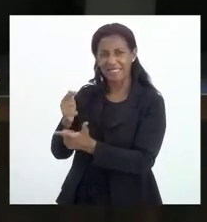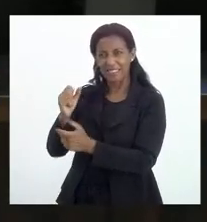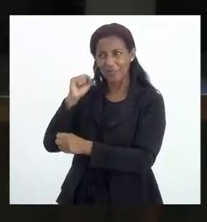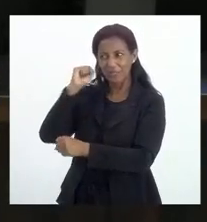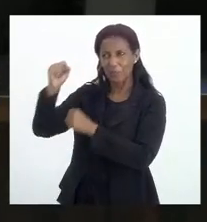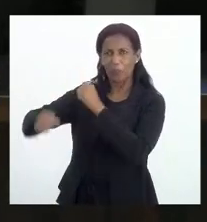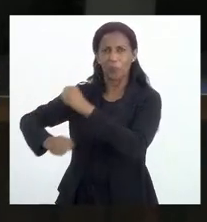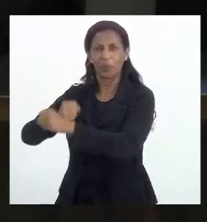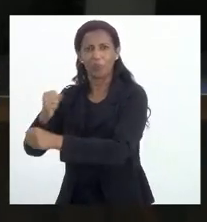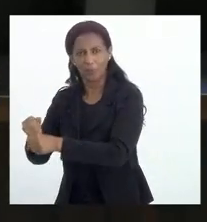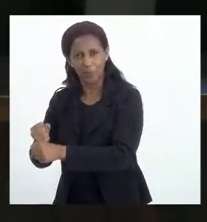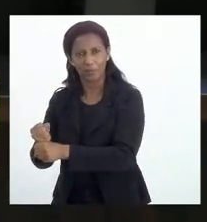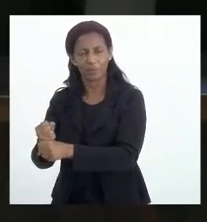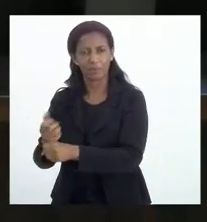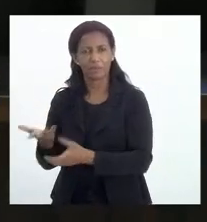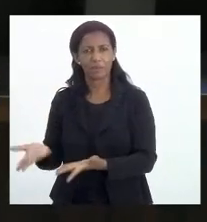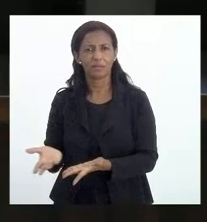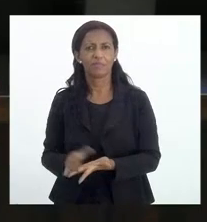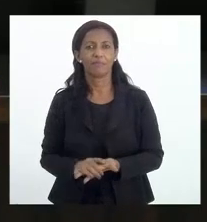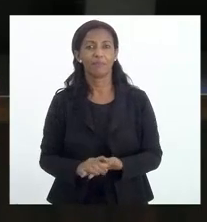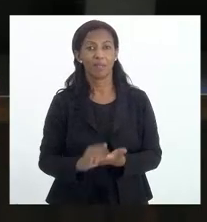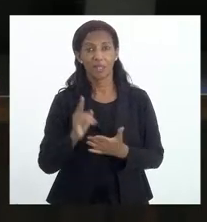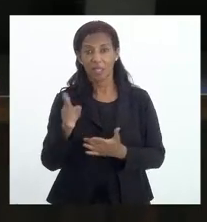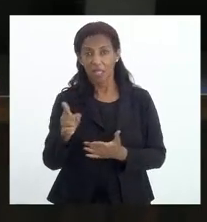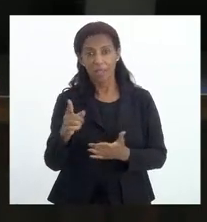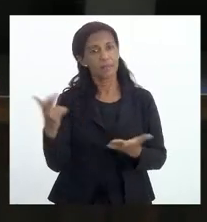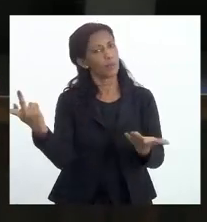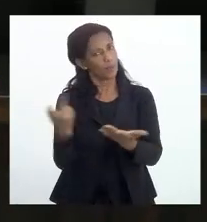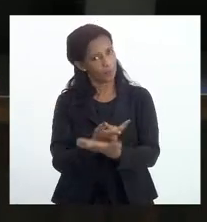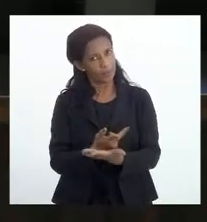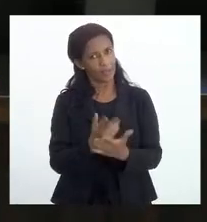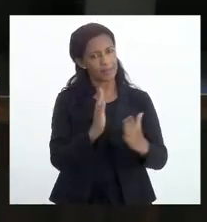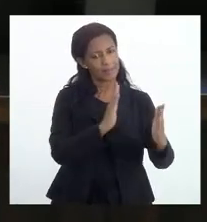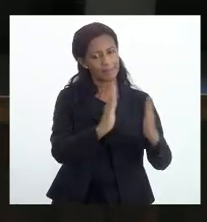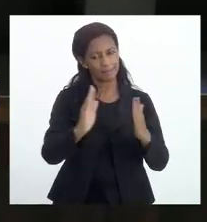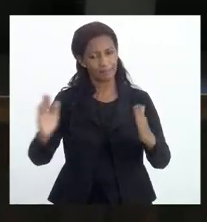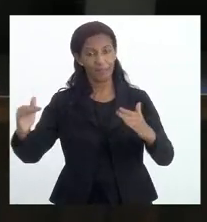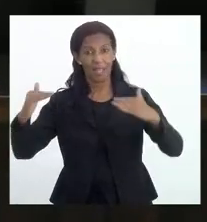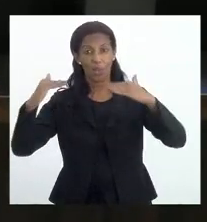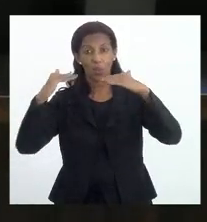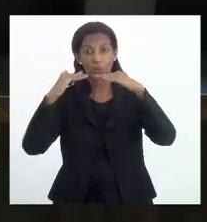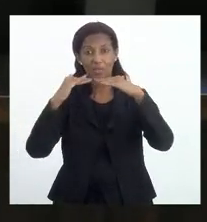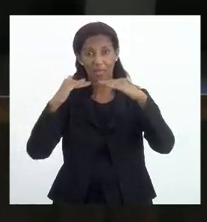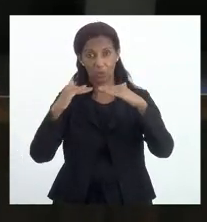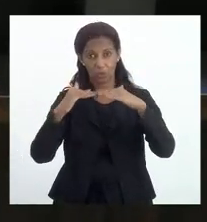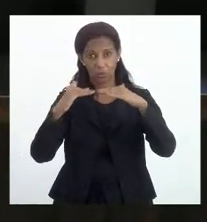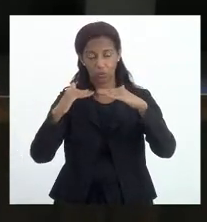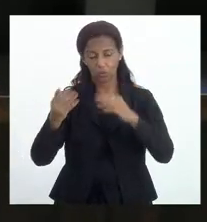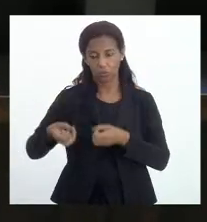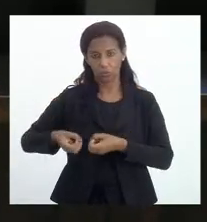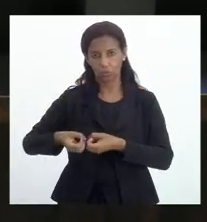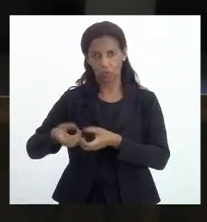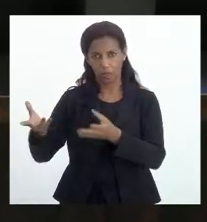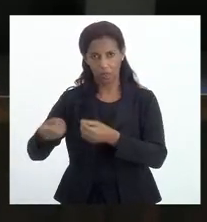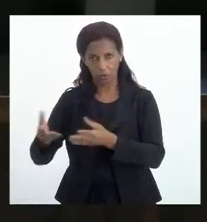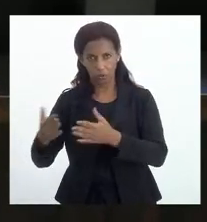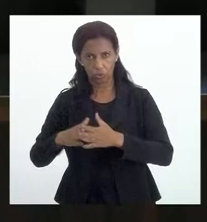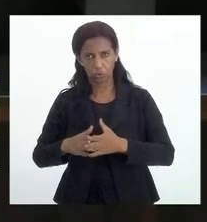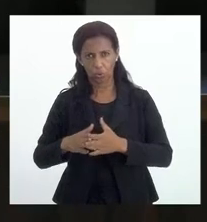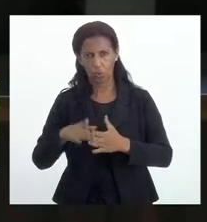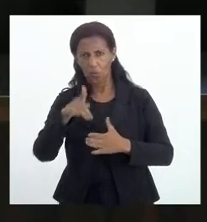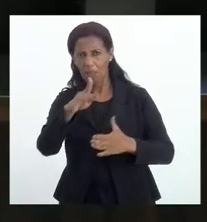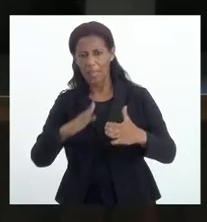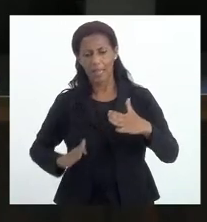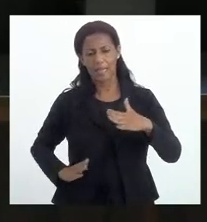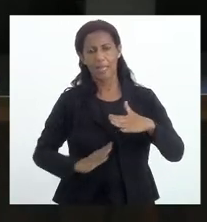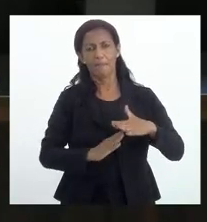ano seguinte. Isso é como acontece. No teto do gasto, você vai